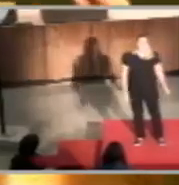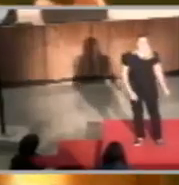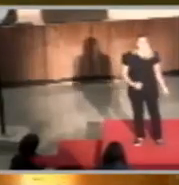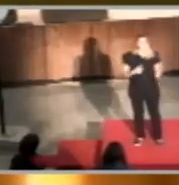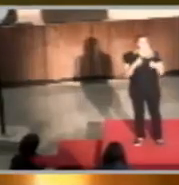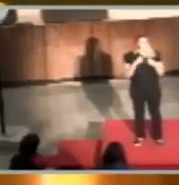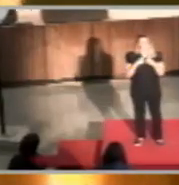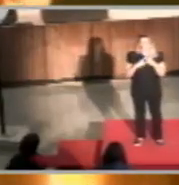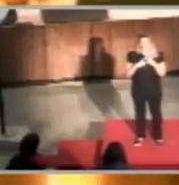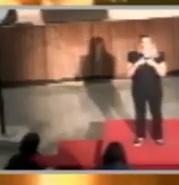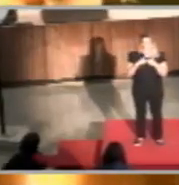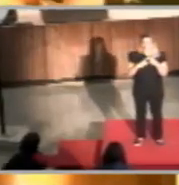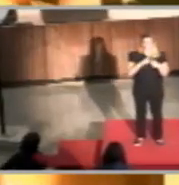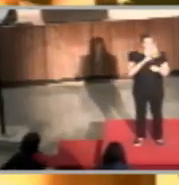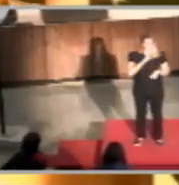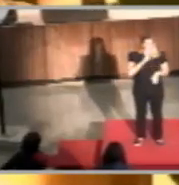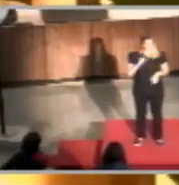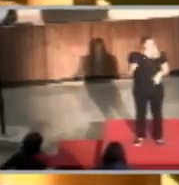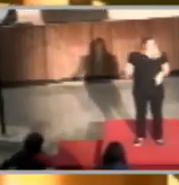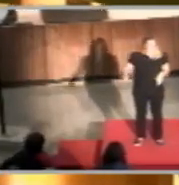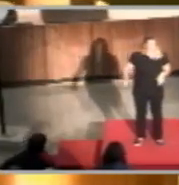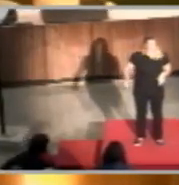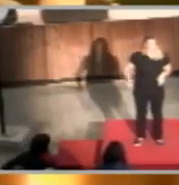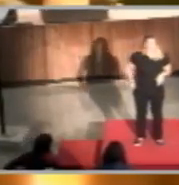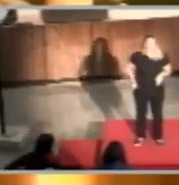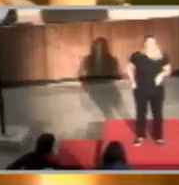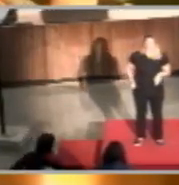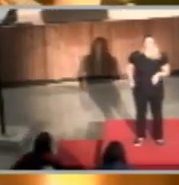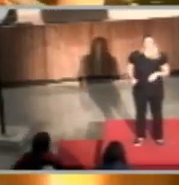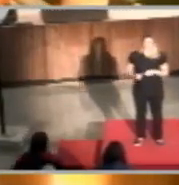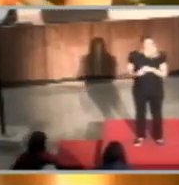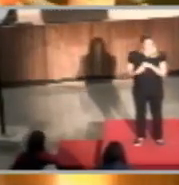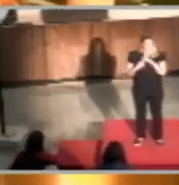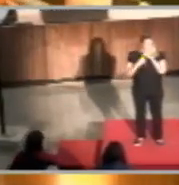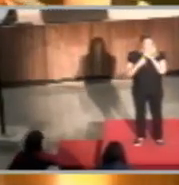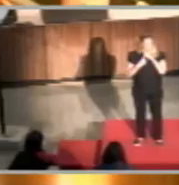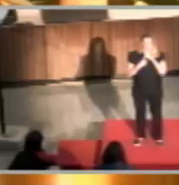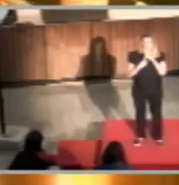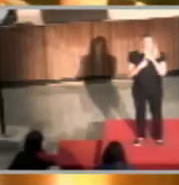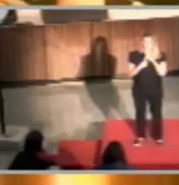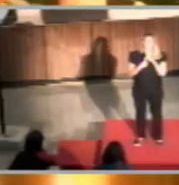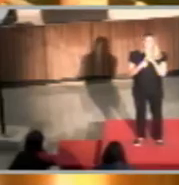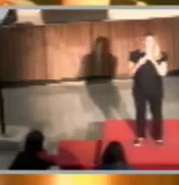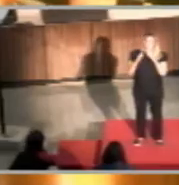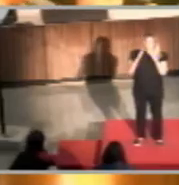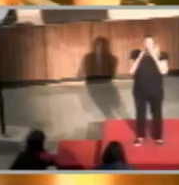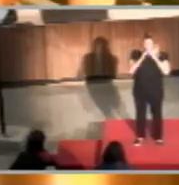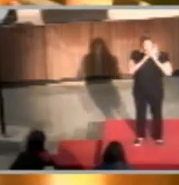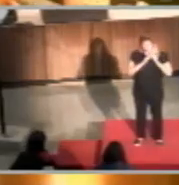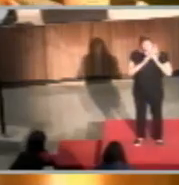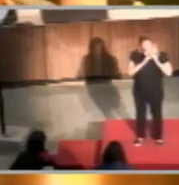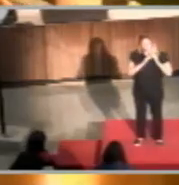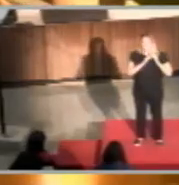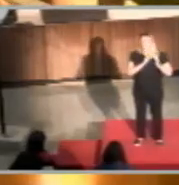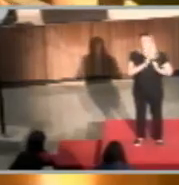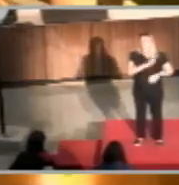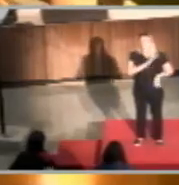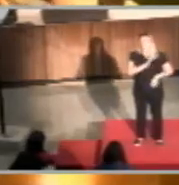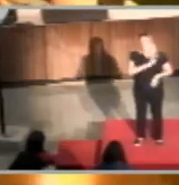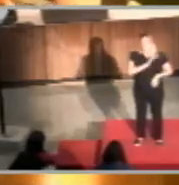não habita em tendas, não. Ele habita em nossos